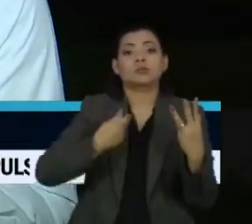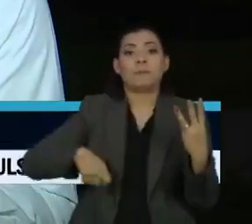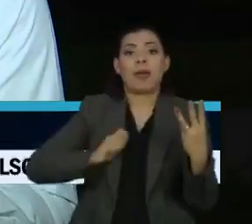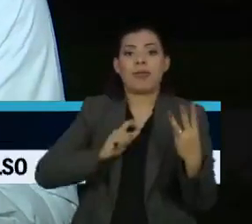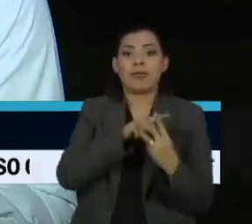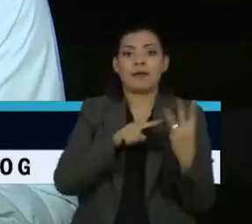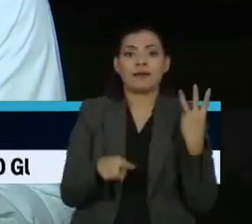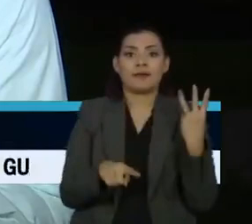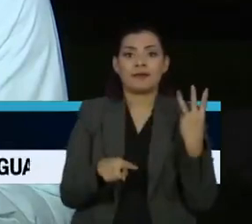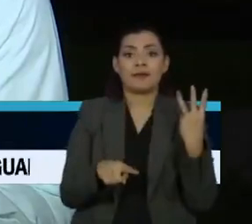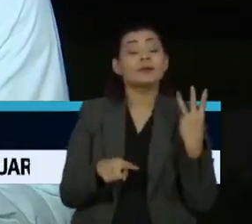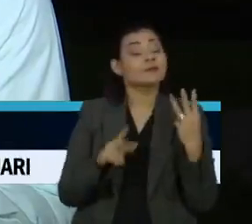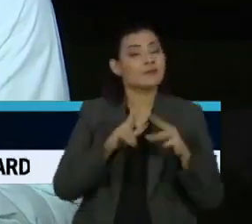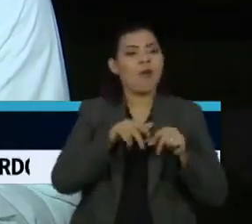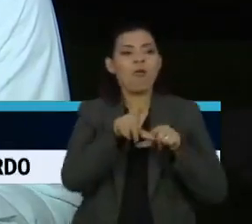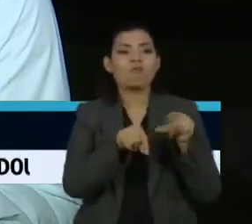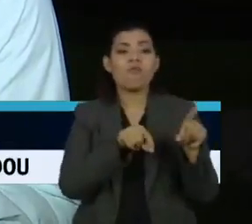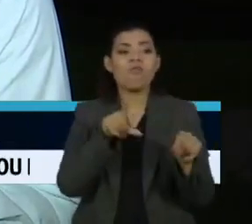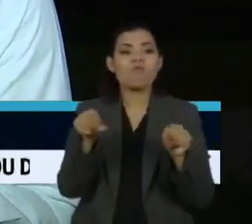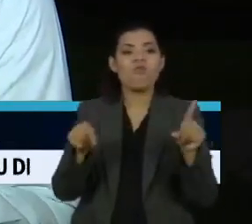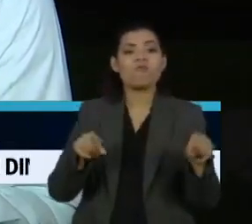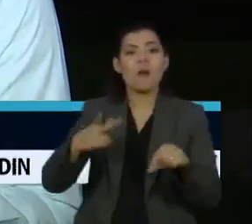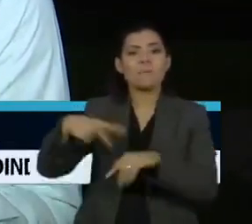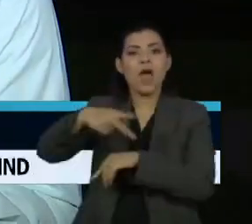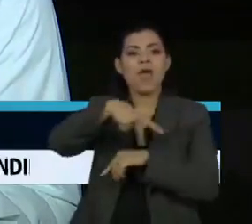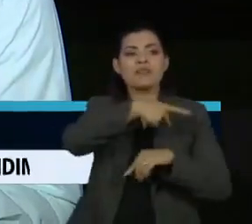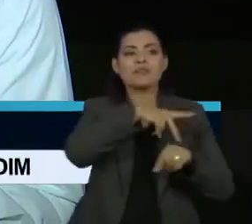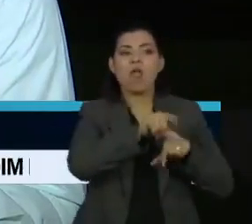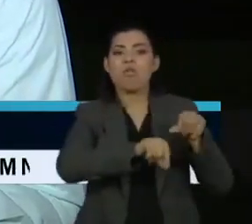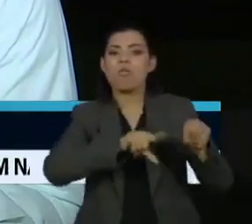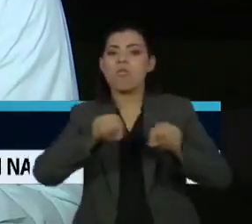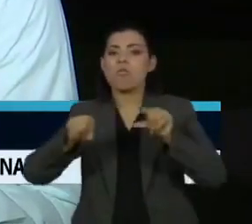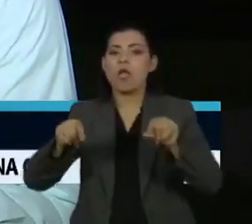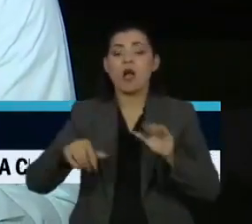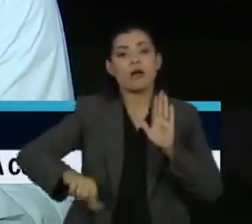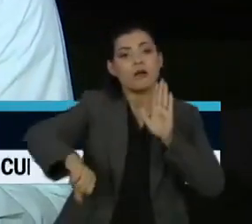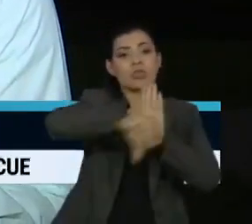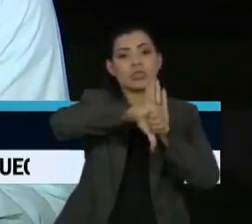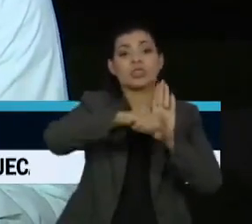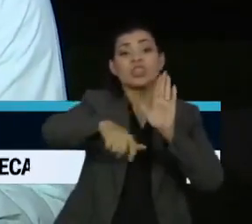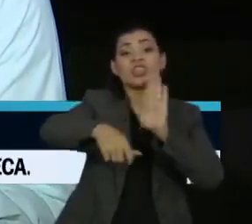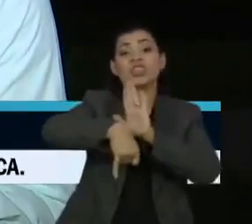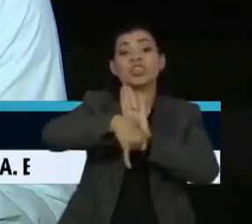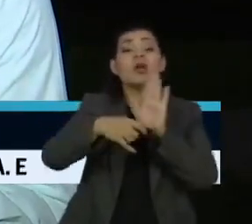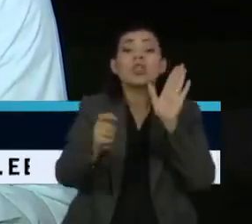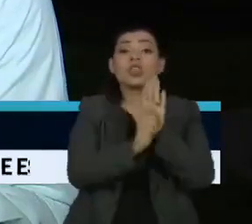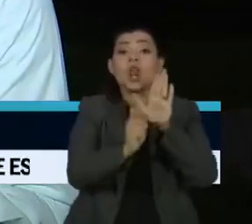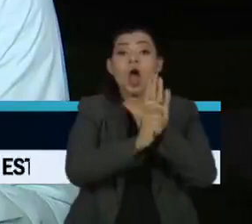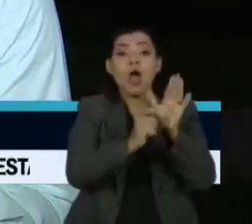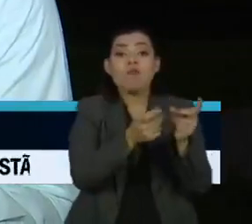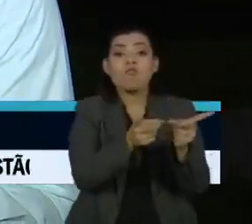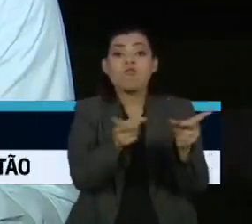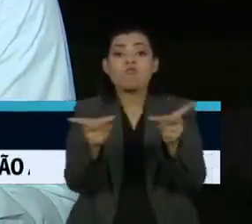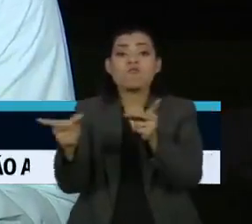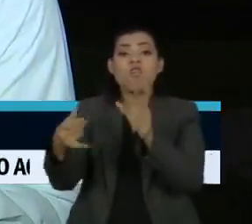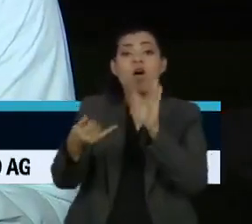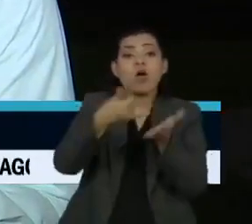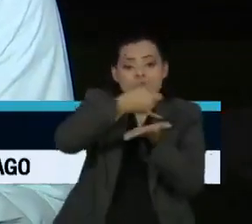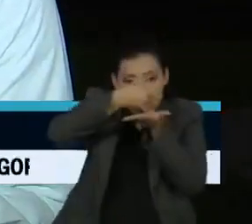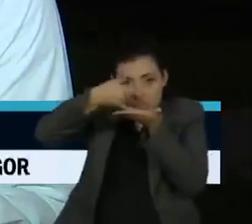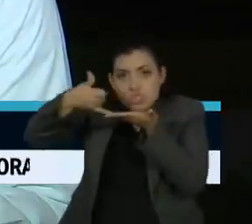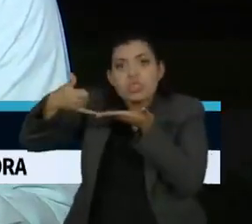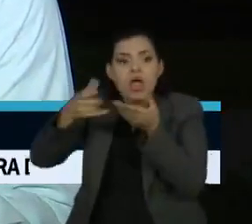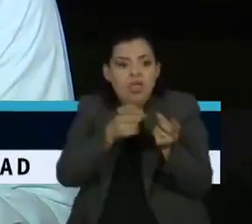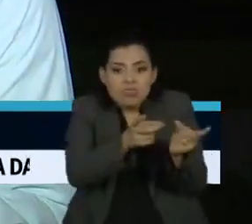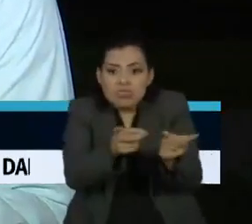traficantes atuam e recrutam pessoas em vários continentes. Mas, segundo especialistas, diferentemente do passado, os